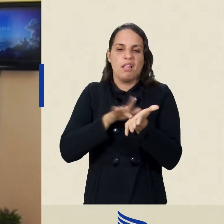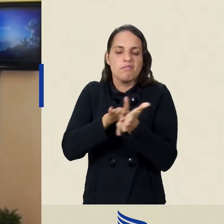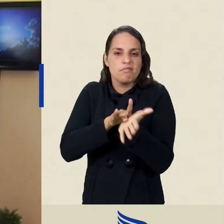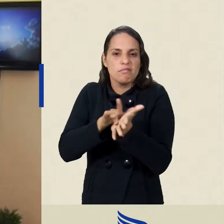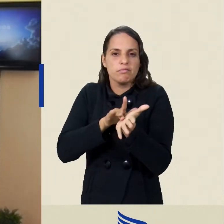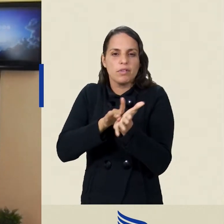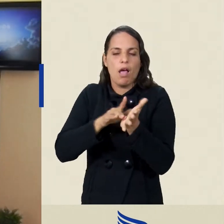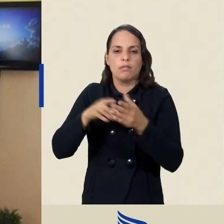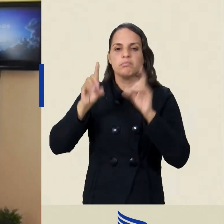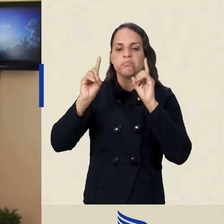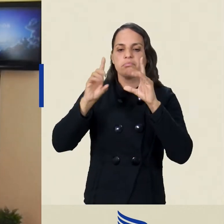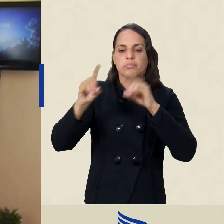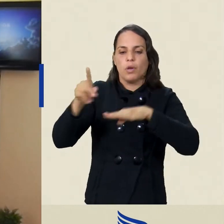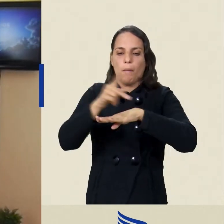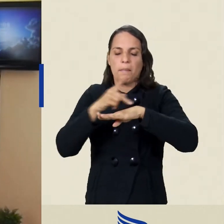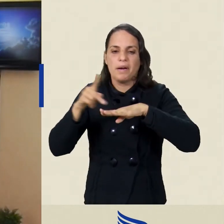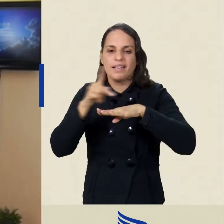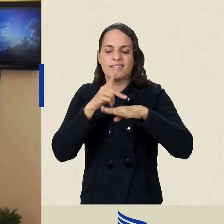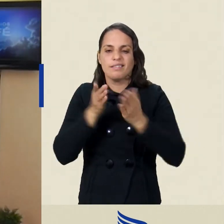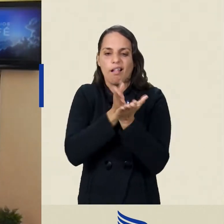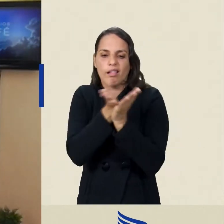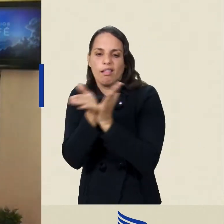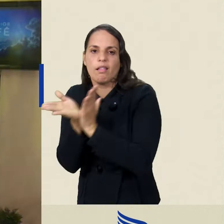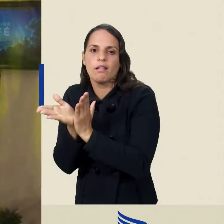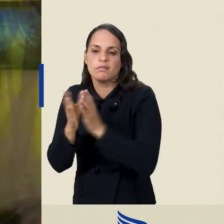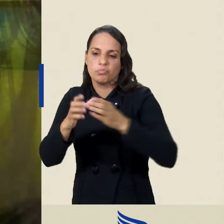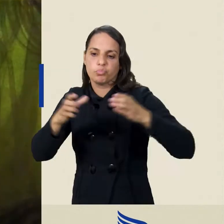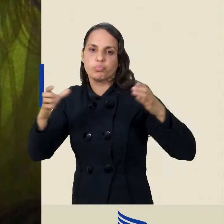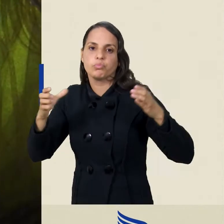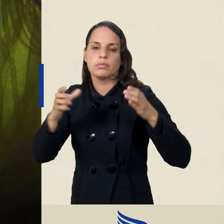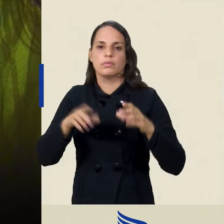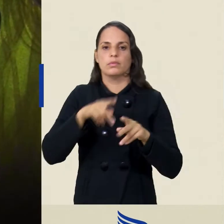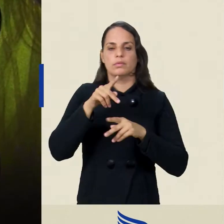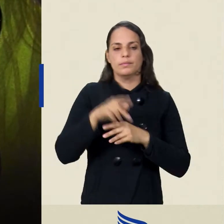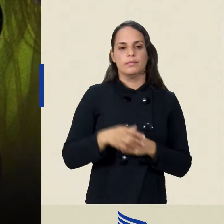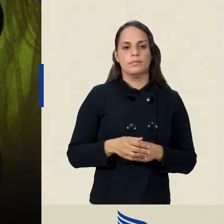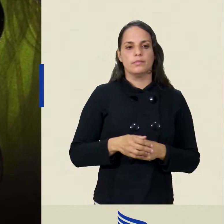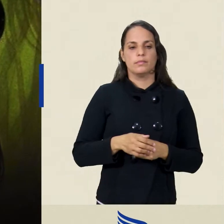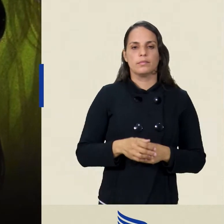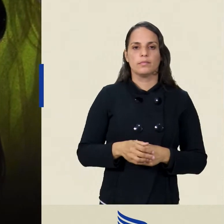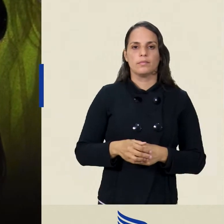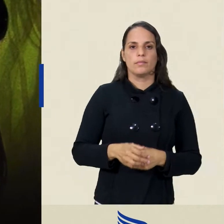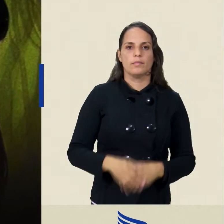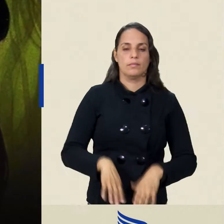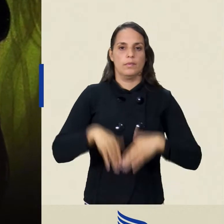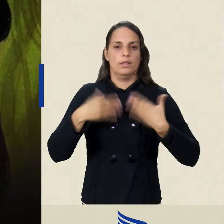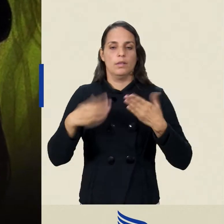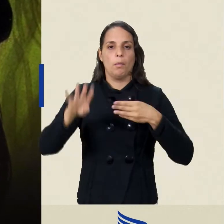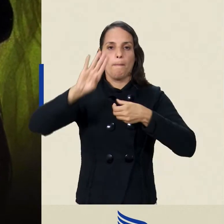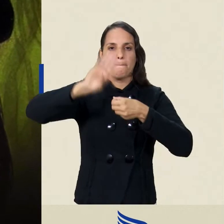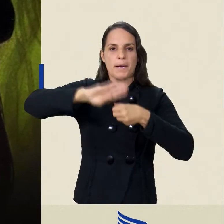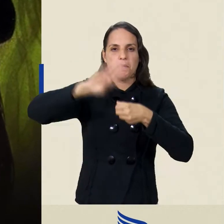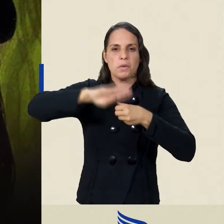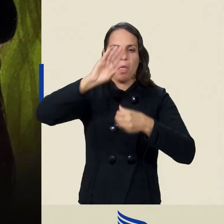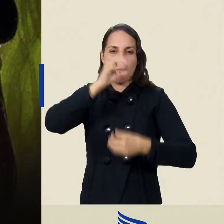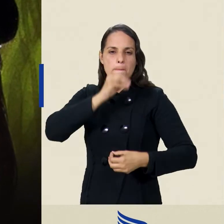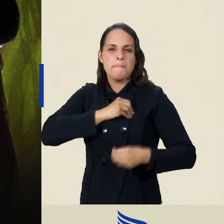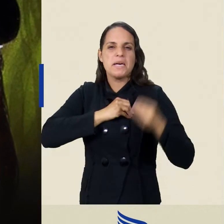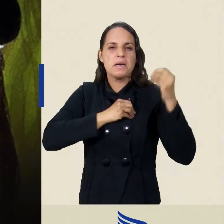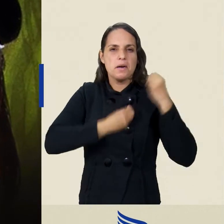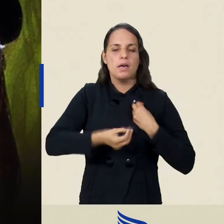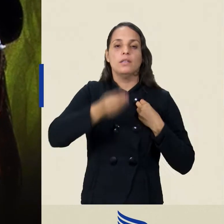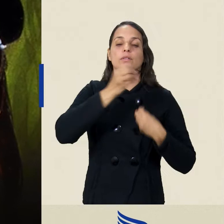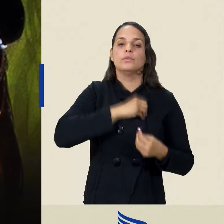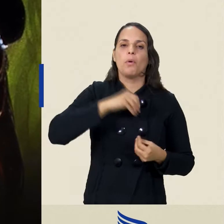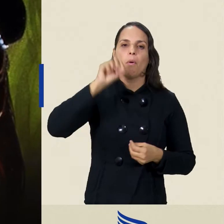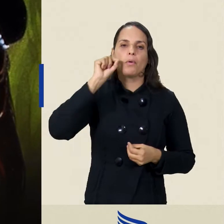uma apostasia universal. Essa é sua política. O grande pecado imputado à Babilônia é que a todas